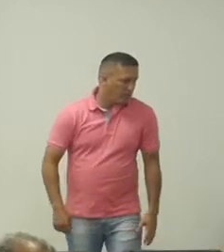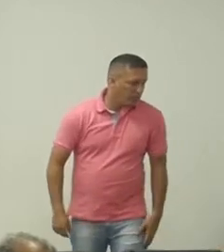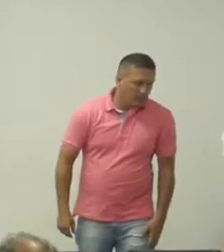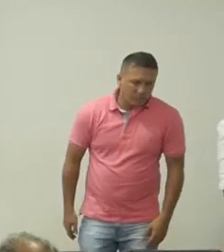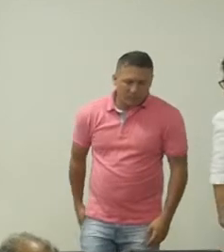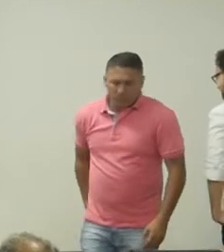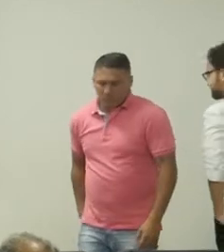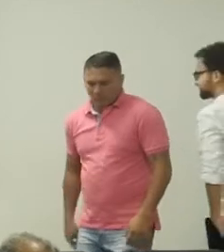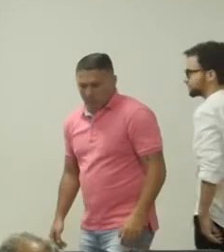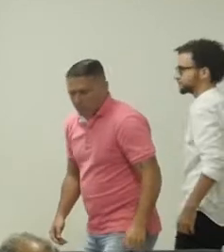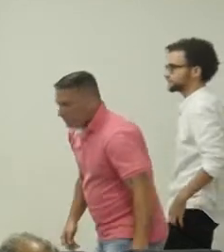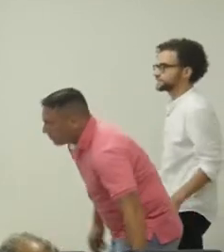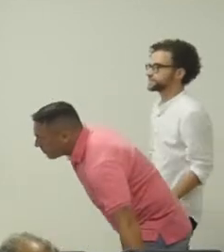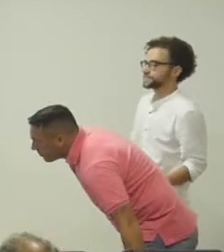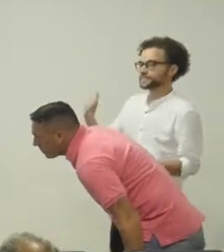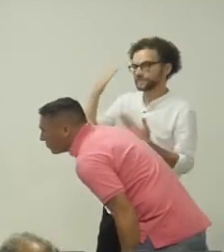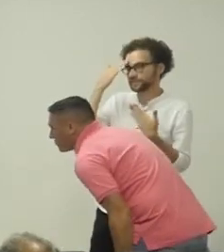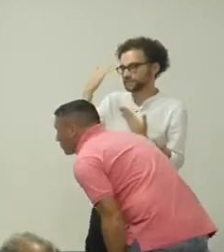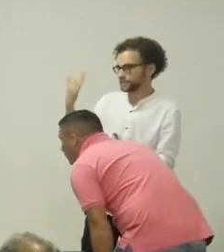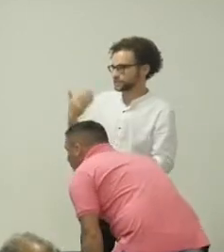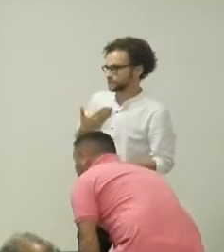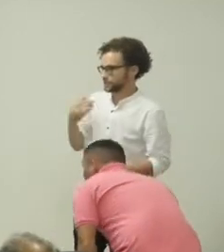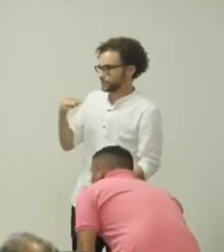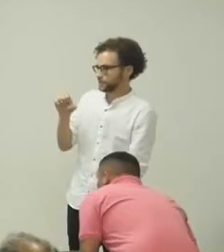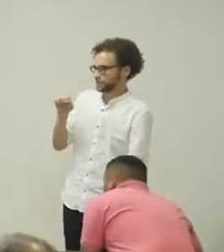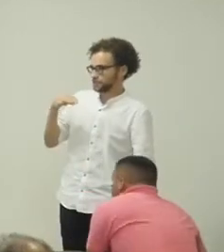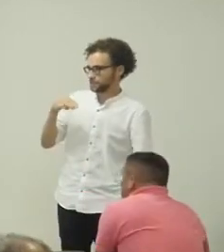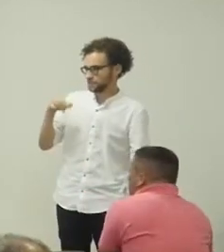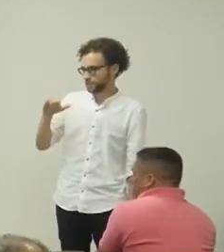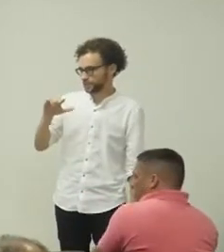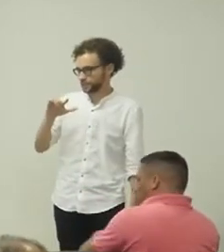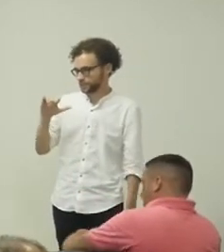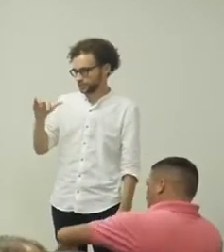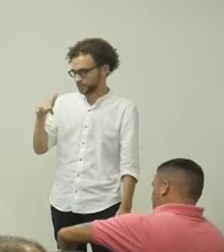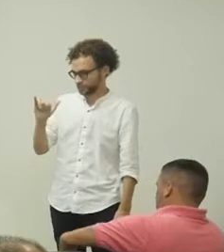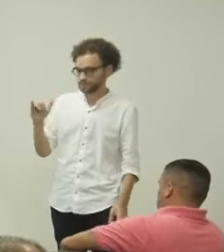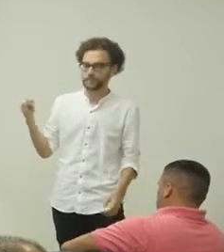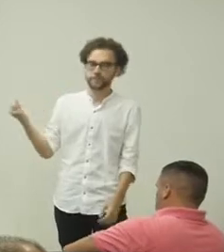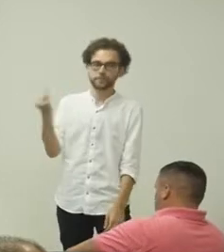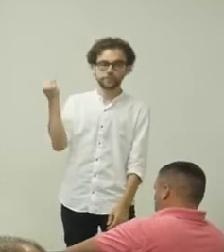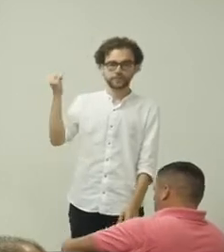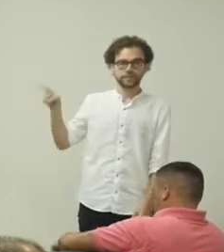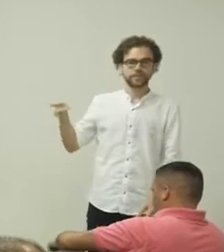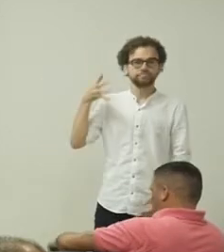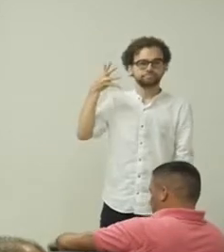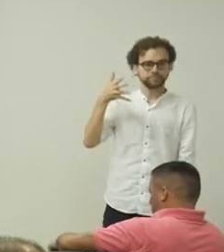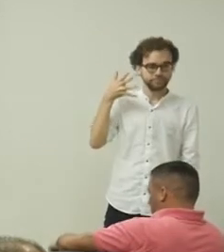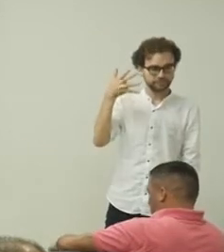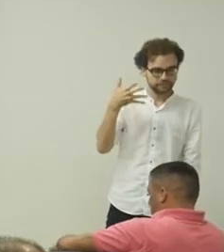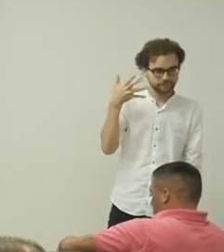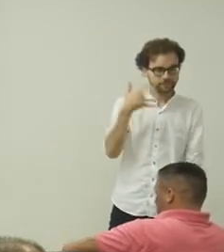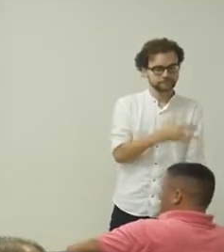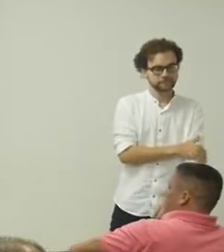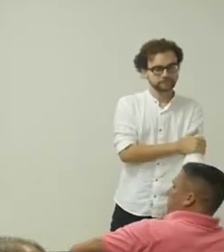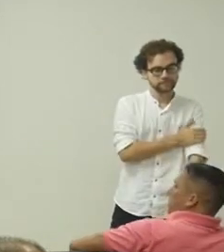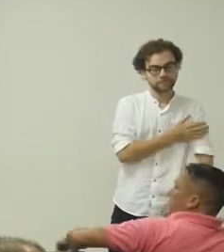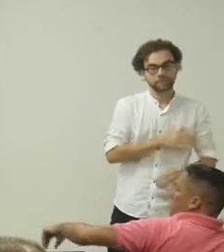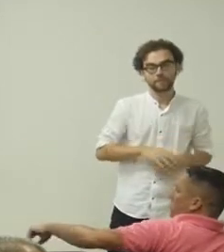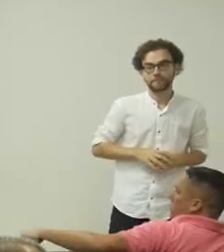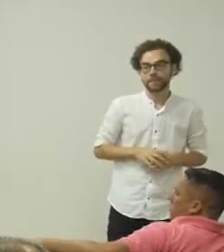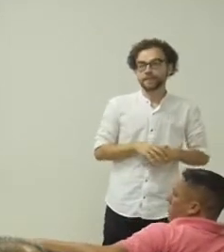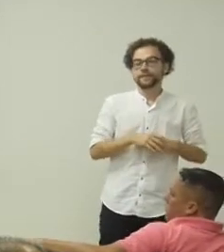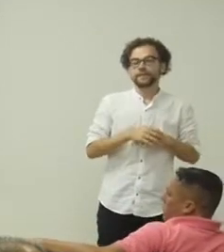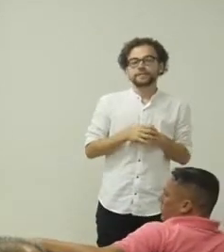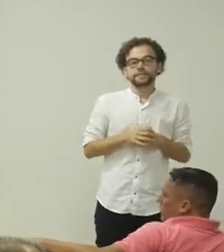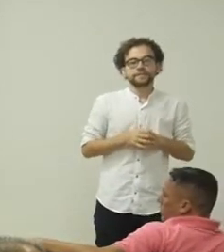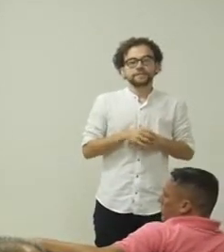Agradecemos a colega Emily, muito importante a fala. E não deixem